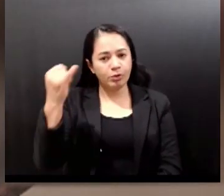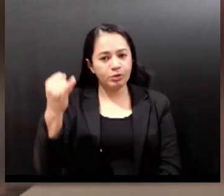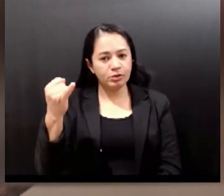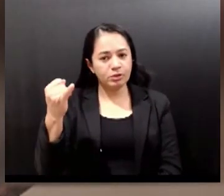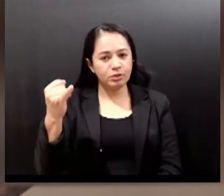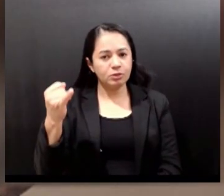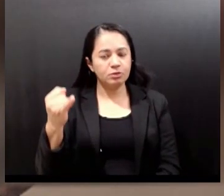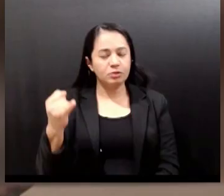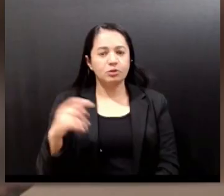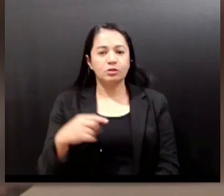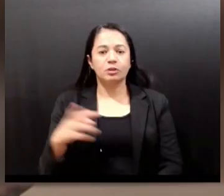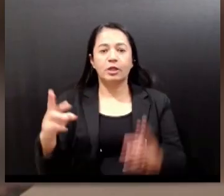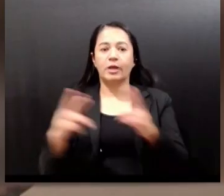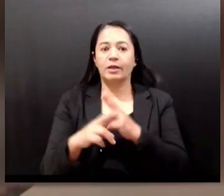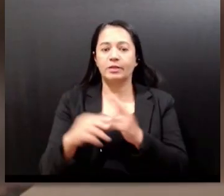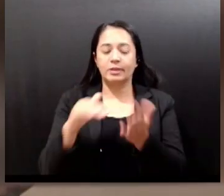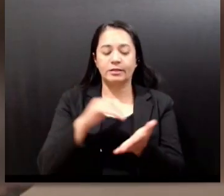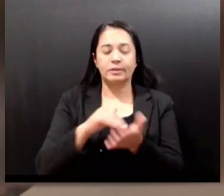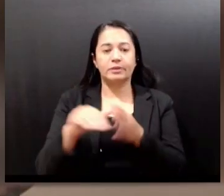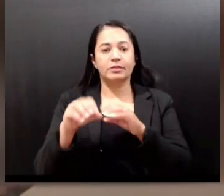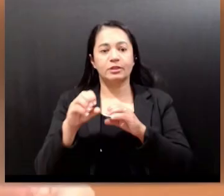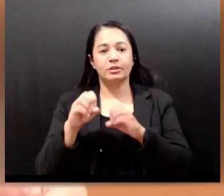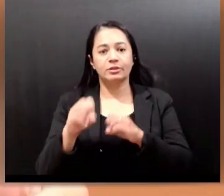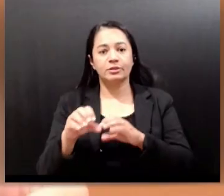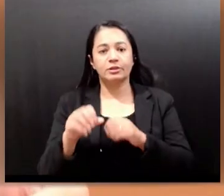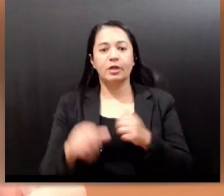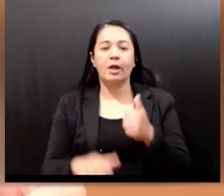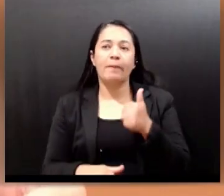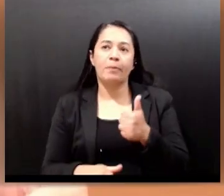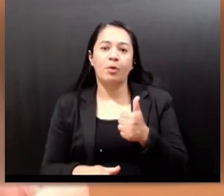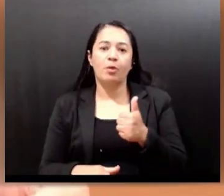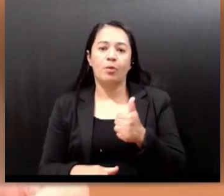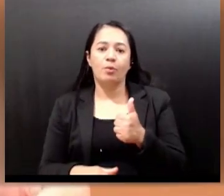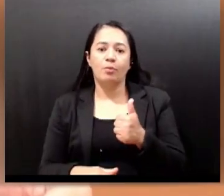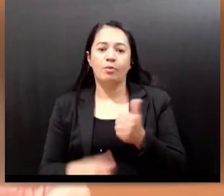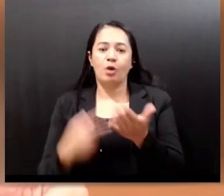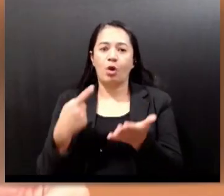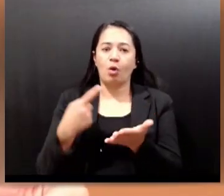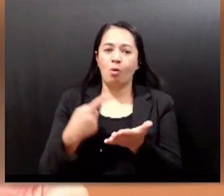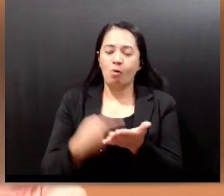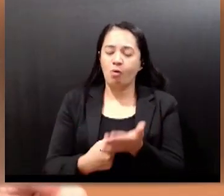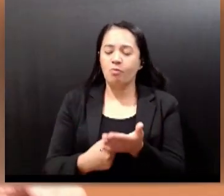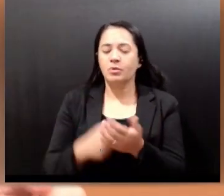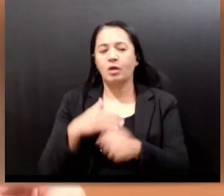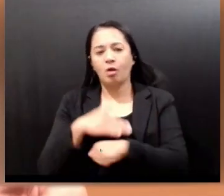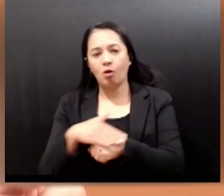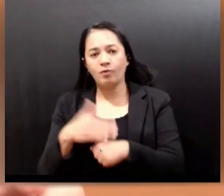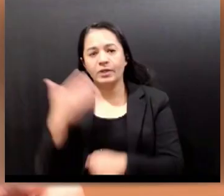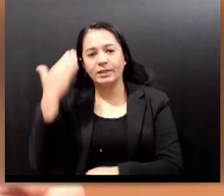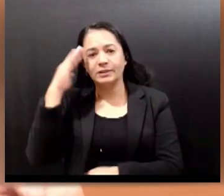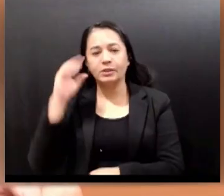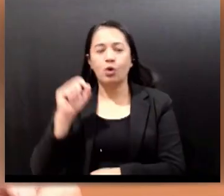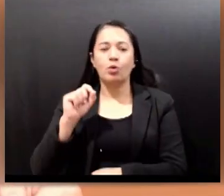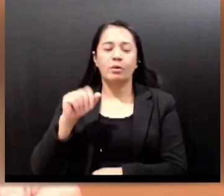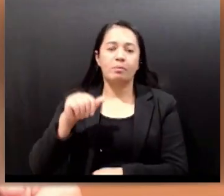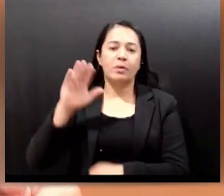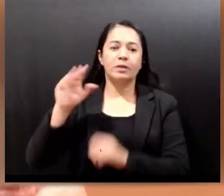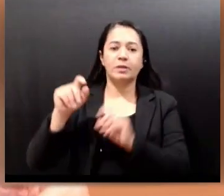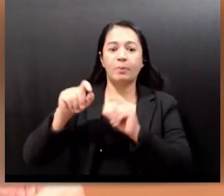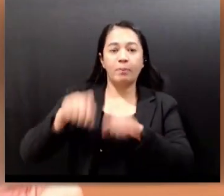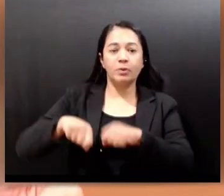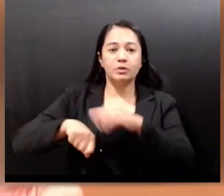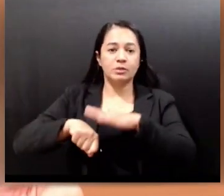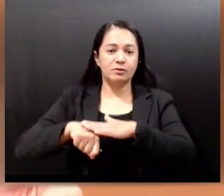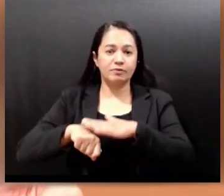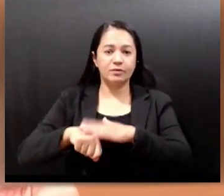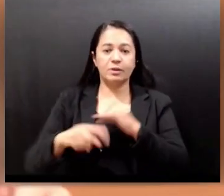de Educação, valeria a pena a gente marcar um bate-papo, entender o que mais que a gente pode fazer juntos, porque a educação já tem sido uma